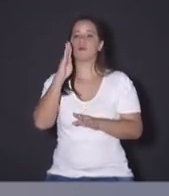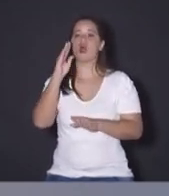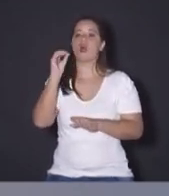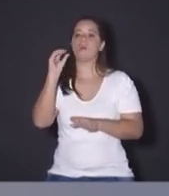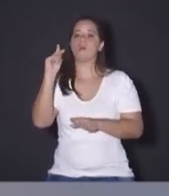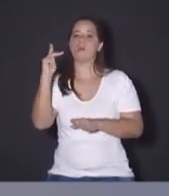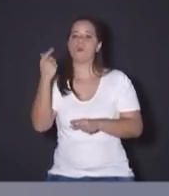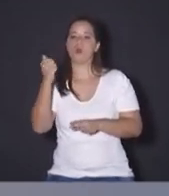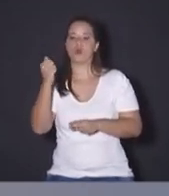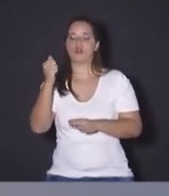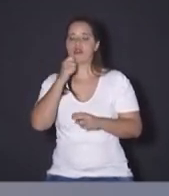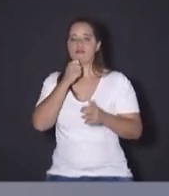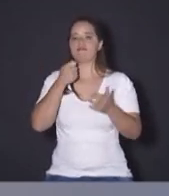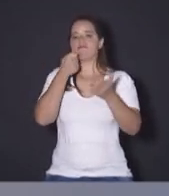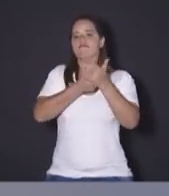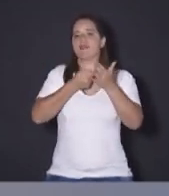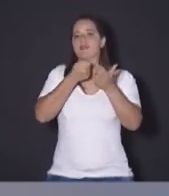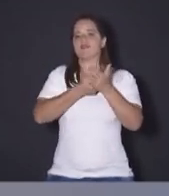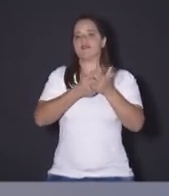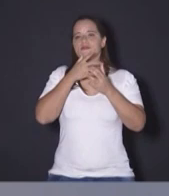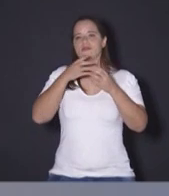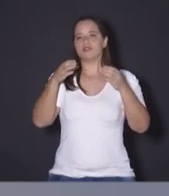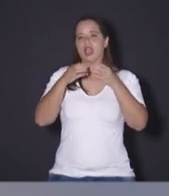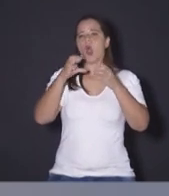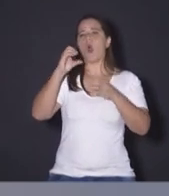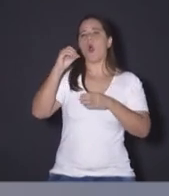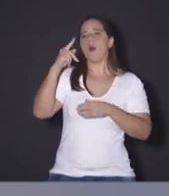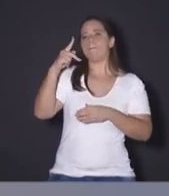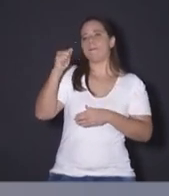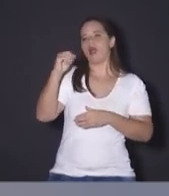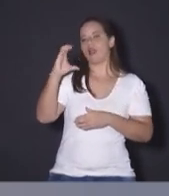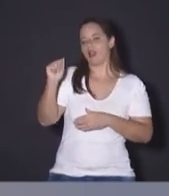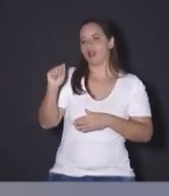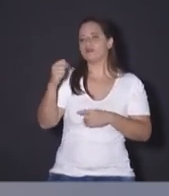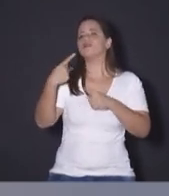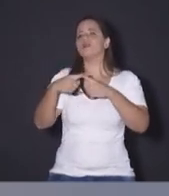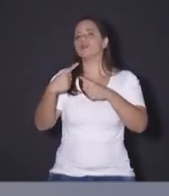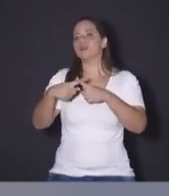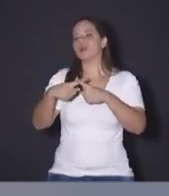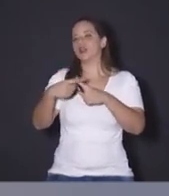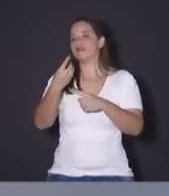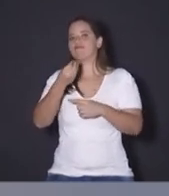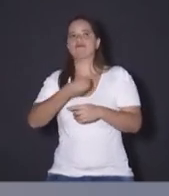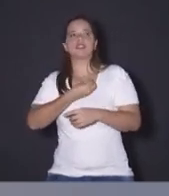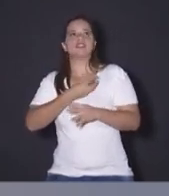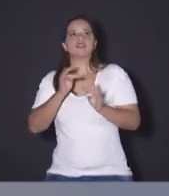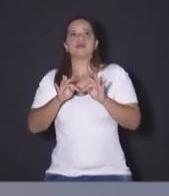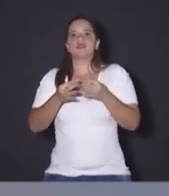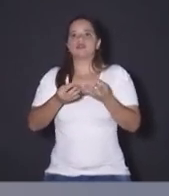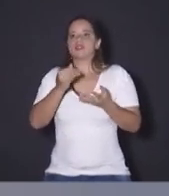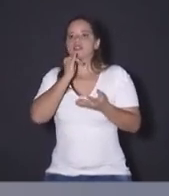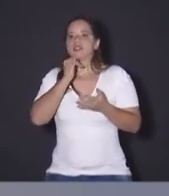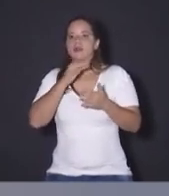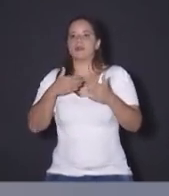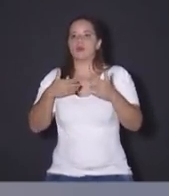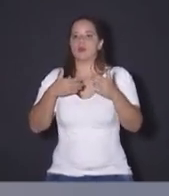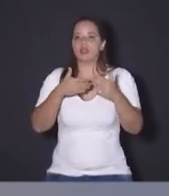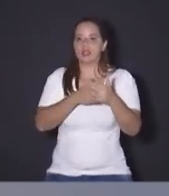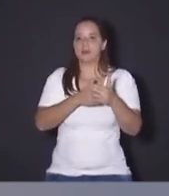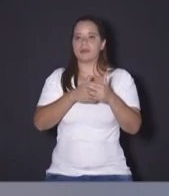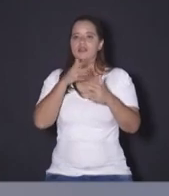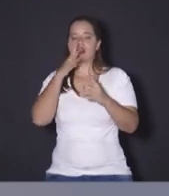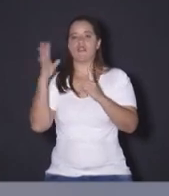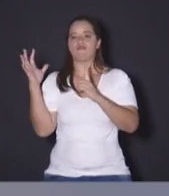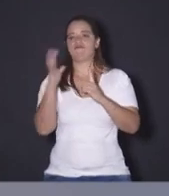ela intensificada a bolha opaca porque é você não está simplesmente limitado às